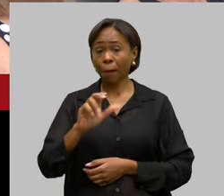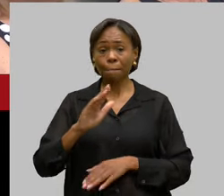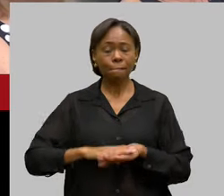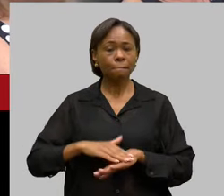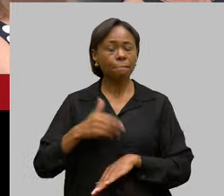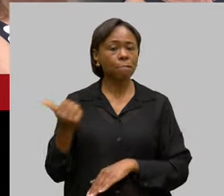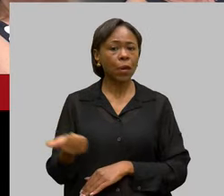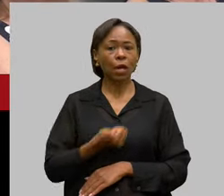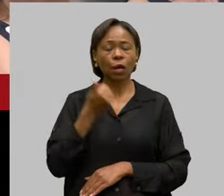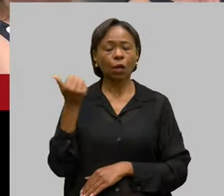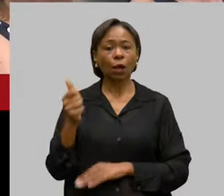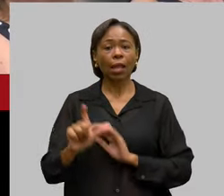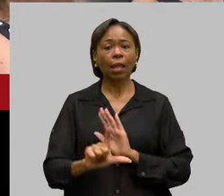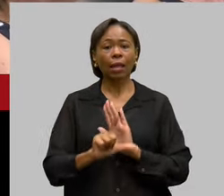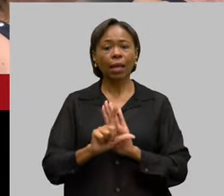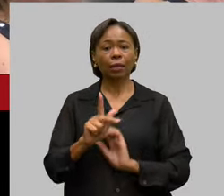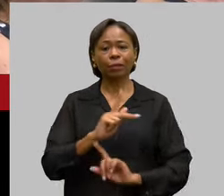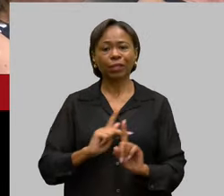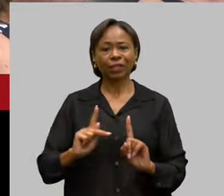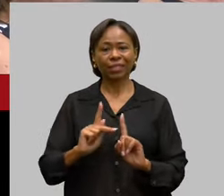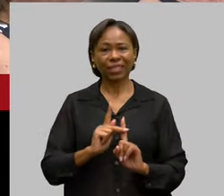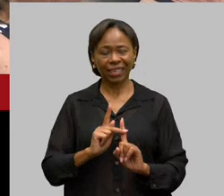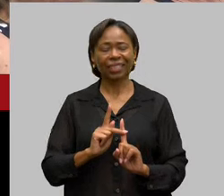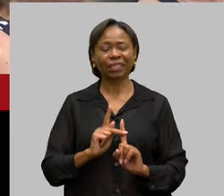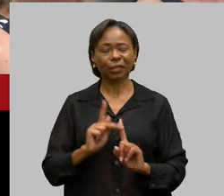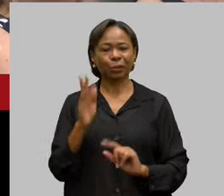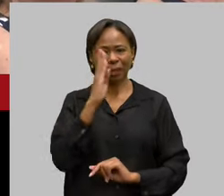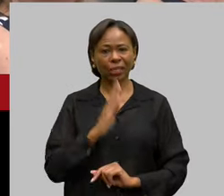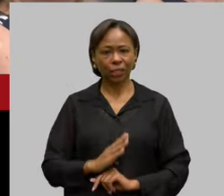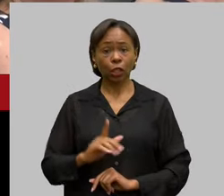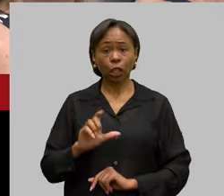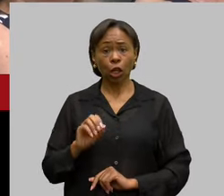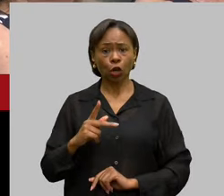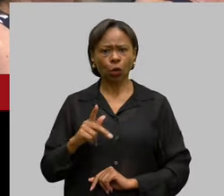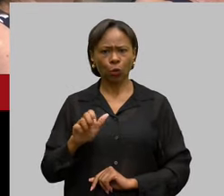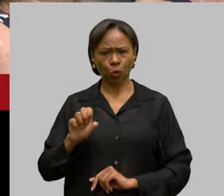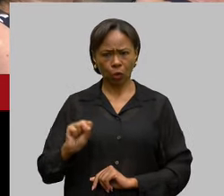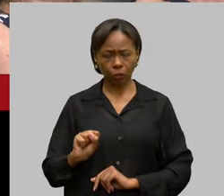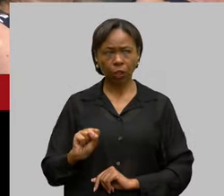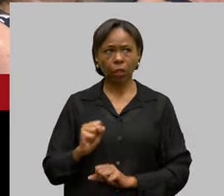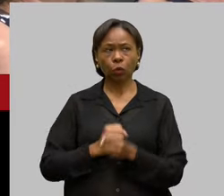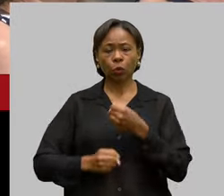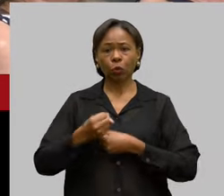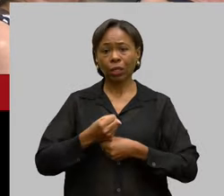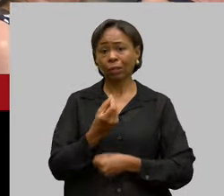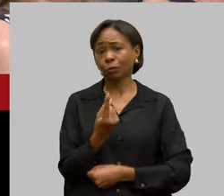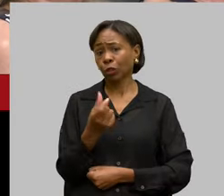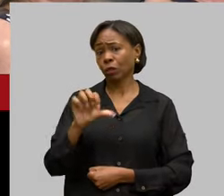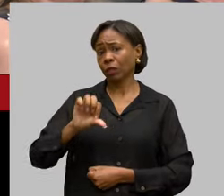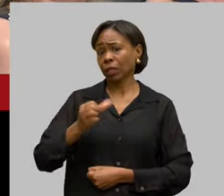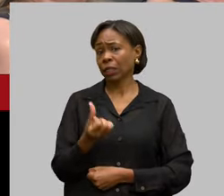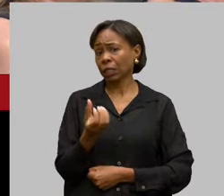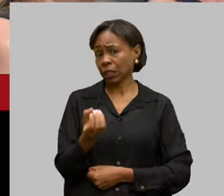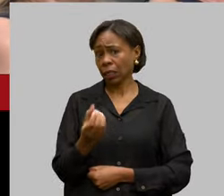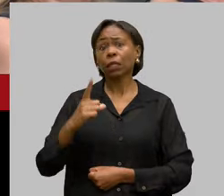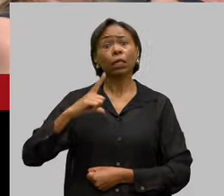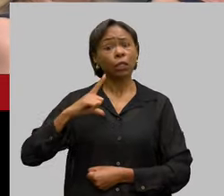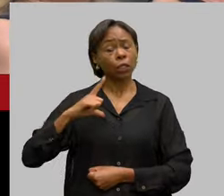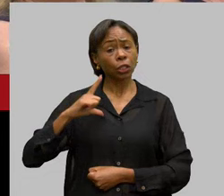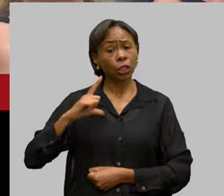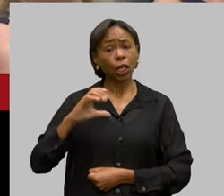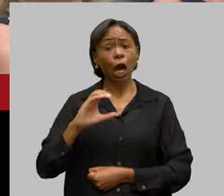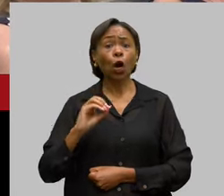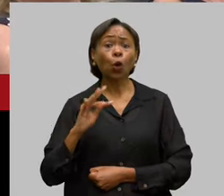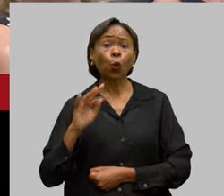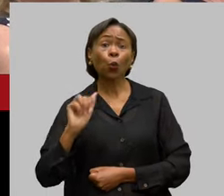existente no Brasil e lá na Lopes em 1960 existiam as cotas de previdência que nada